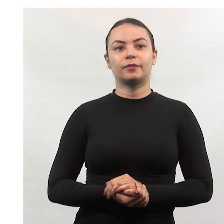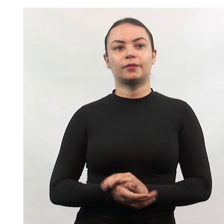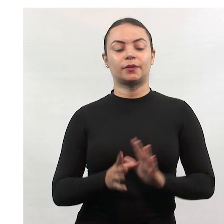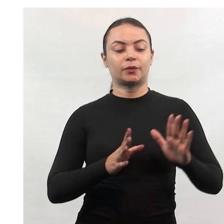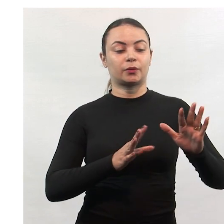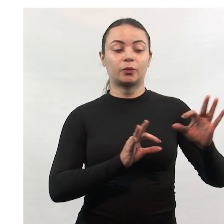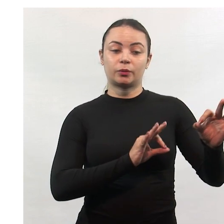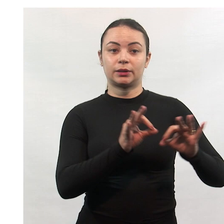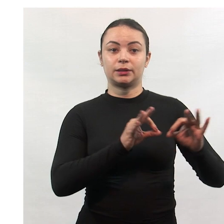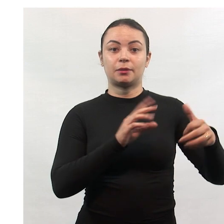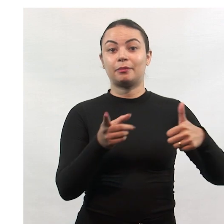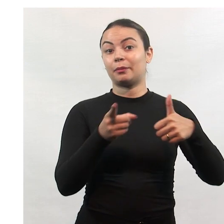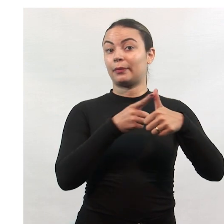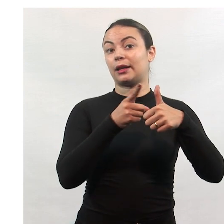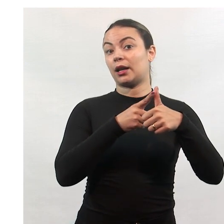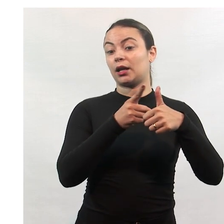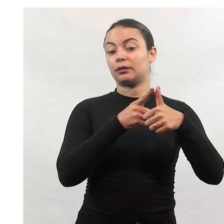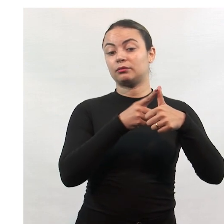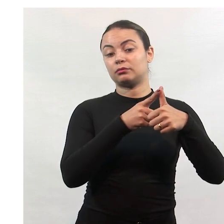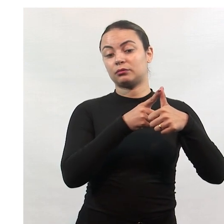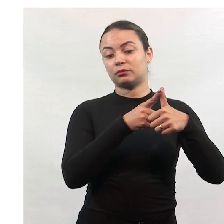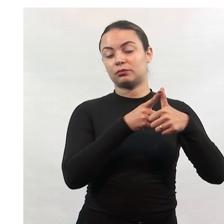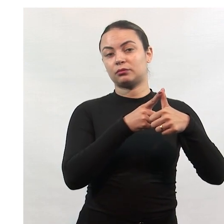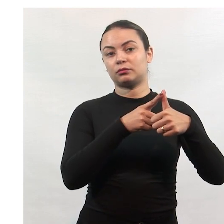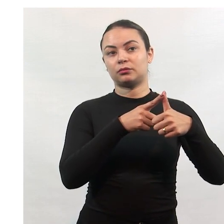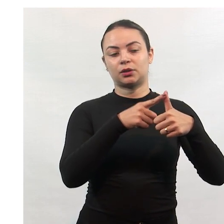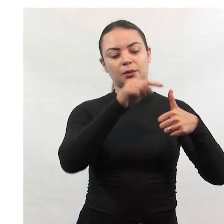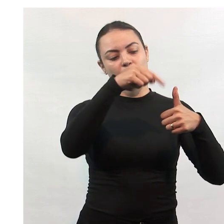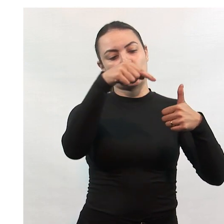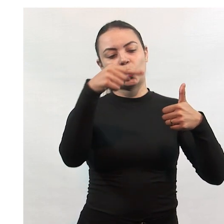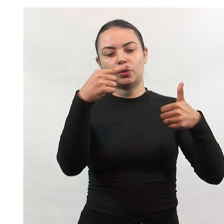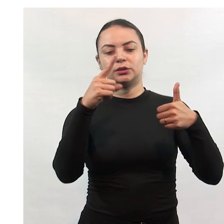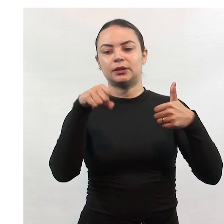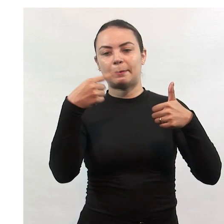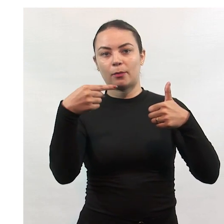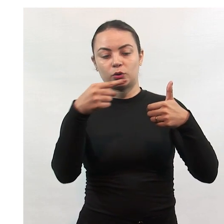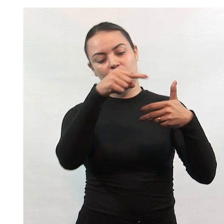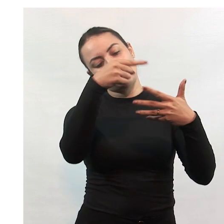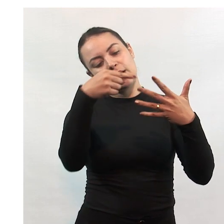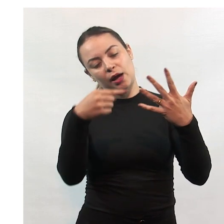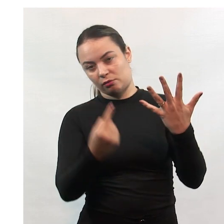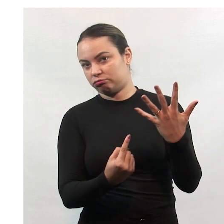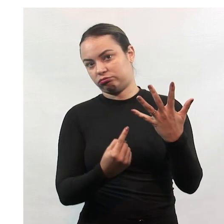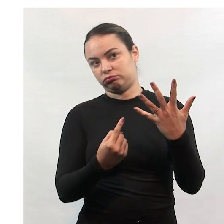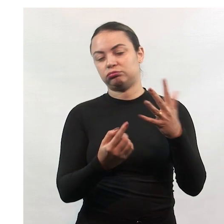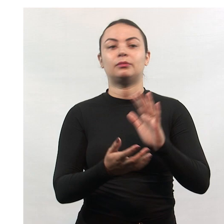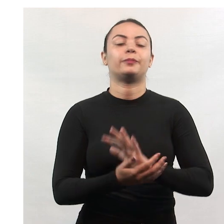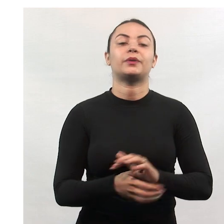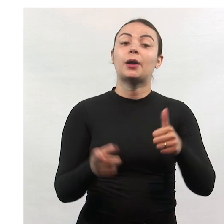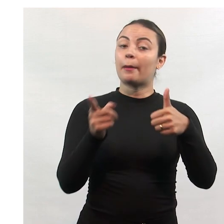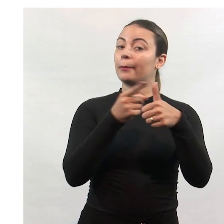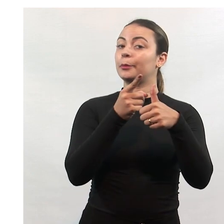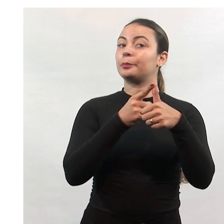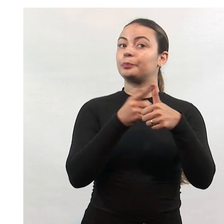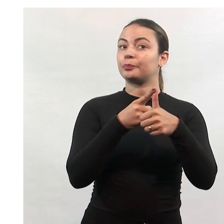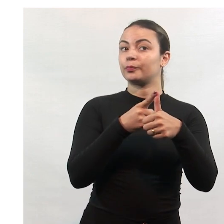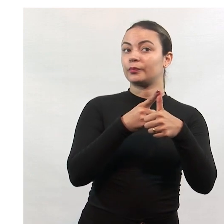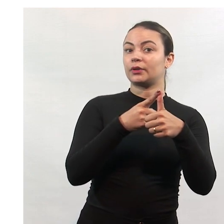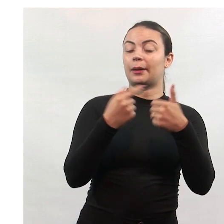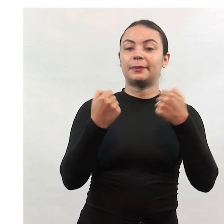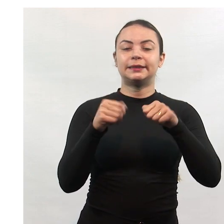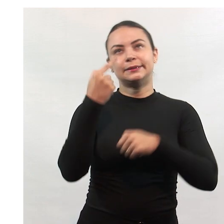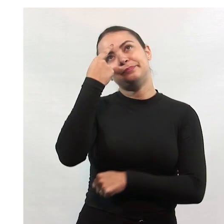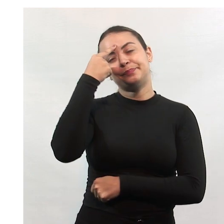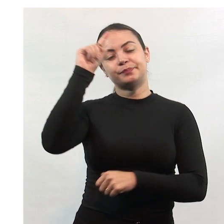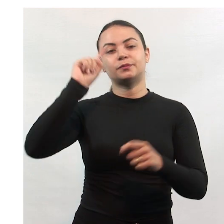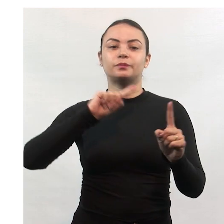primeira etapa de uma pesquisa, né? Ele serve para definir objetivos e responder a perguntas